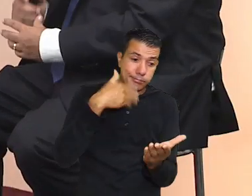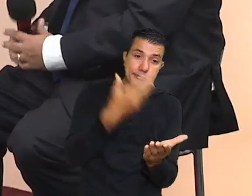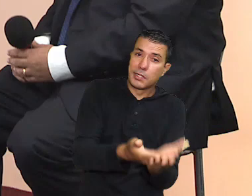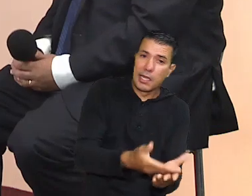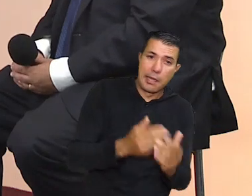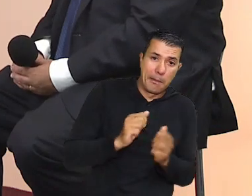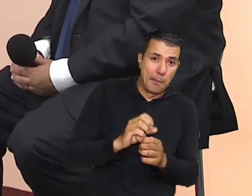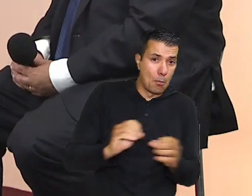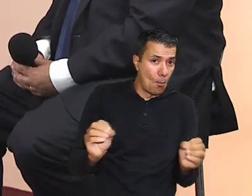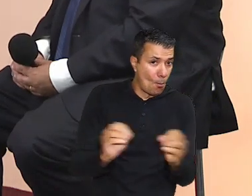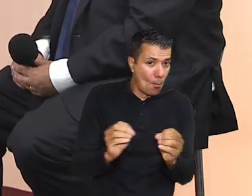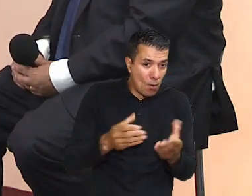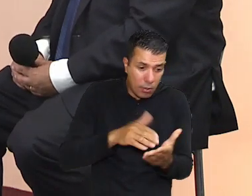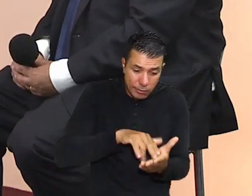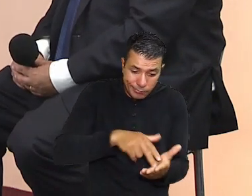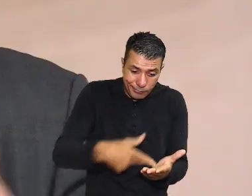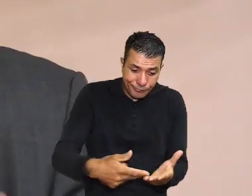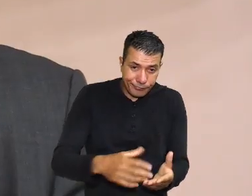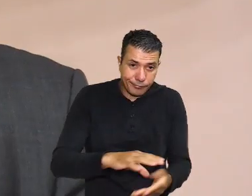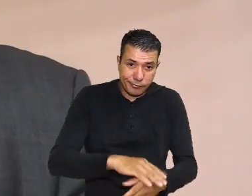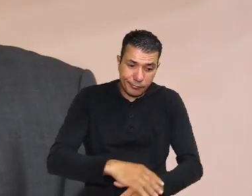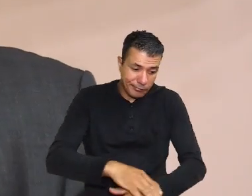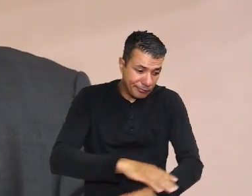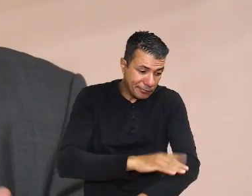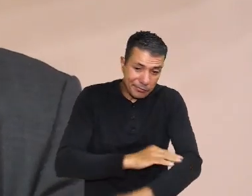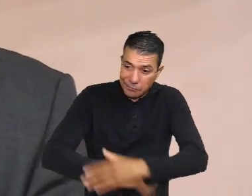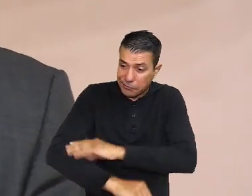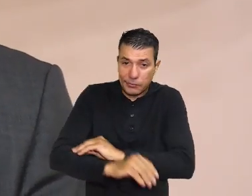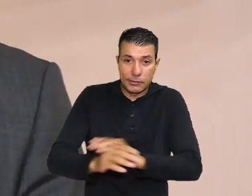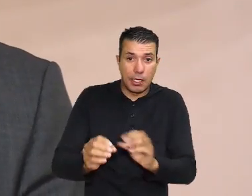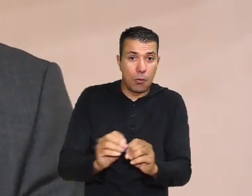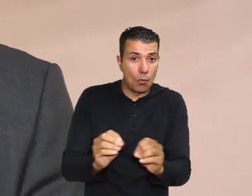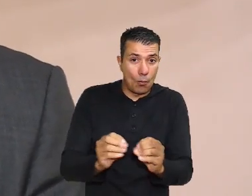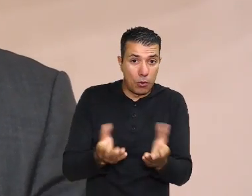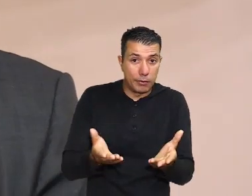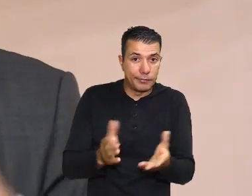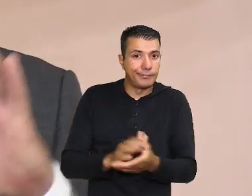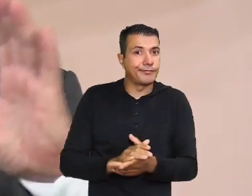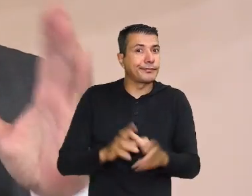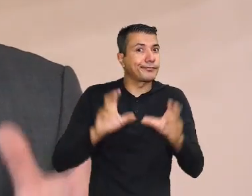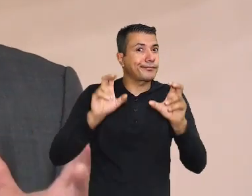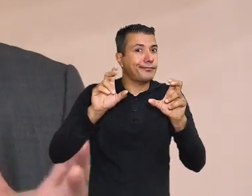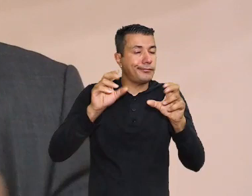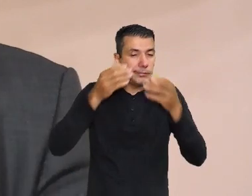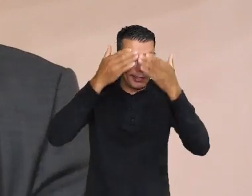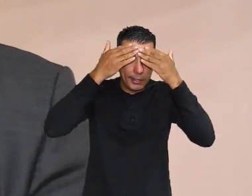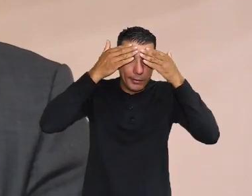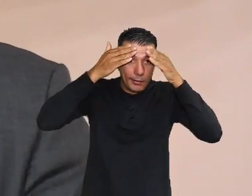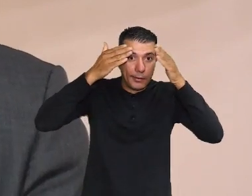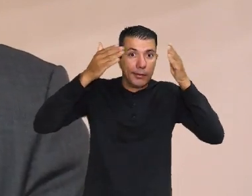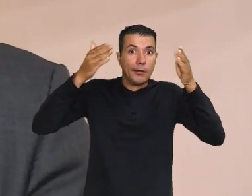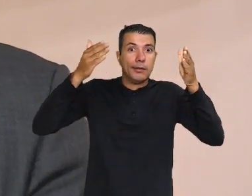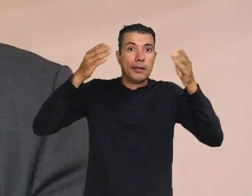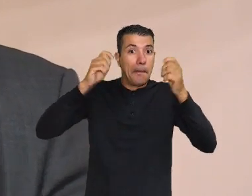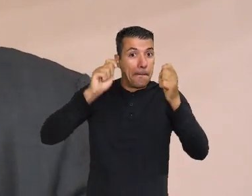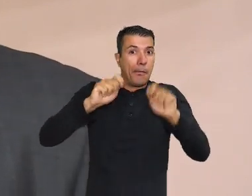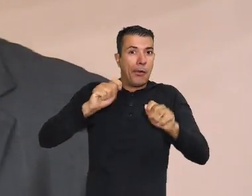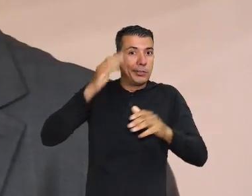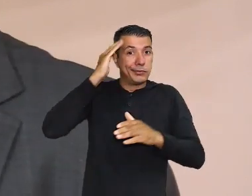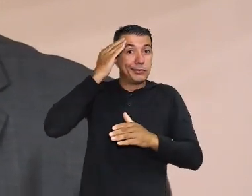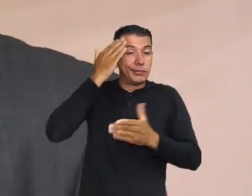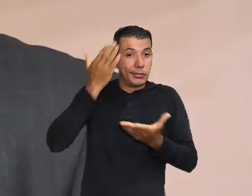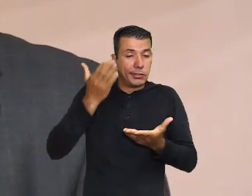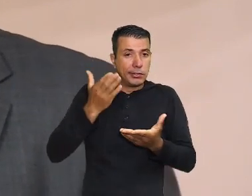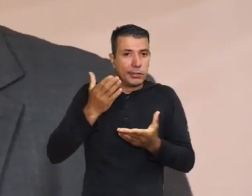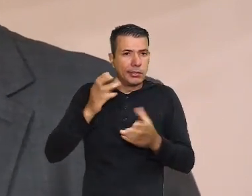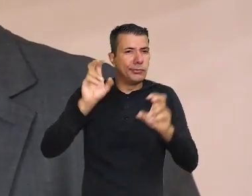Ok, preste atenção que agora, a partir das próximas perguntas, o tema vai esquentar e a sua mente vai se abrir para que você possa compreender. Mas o senhor